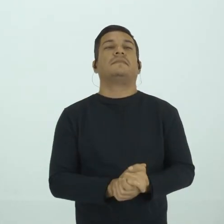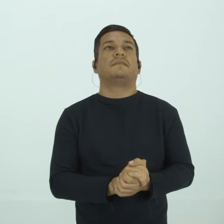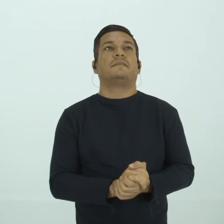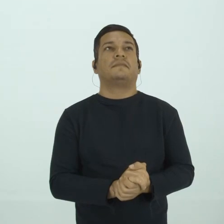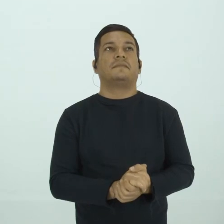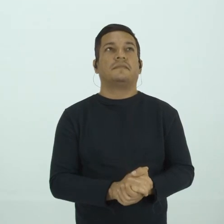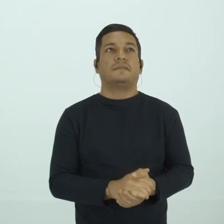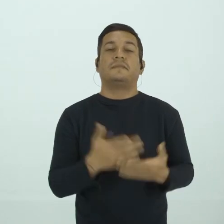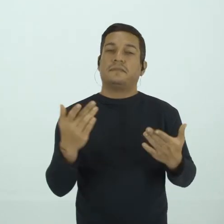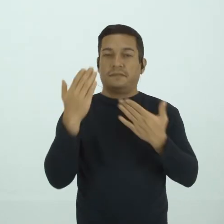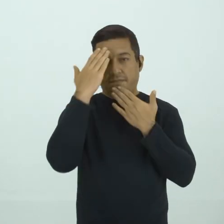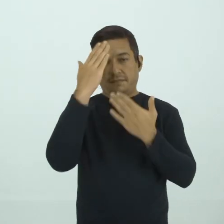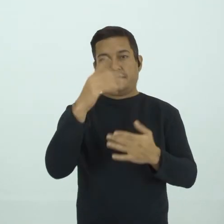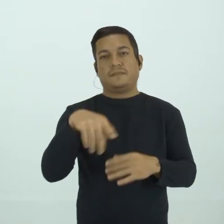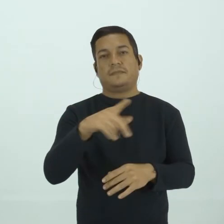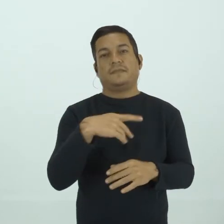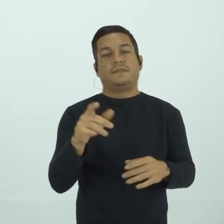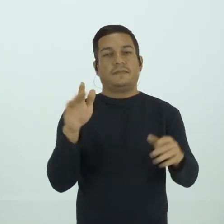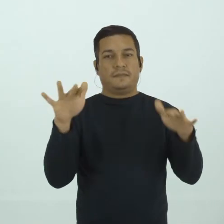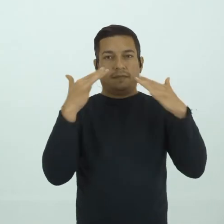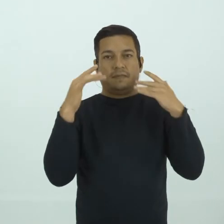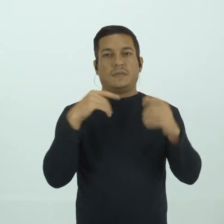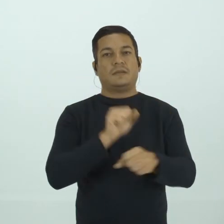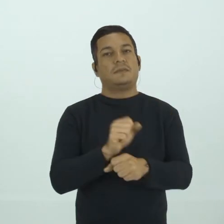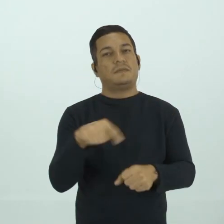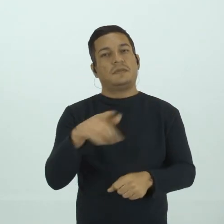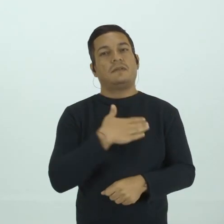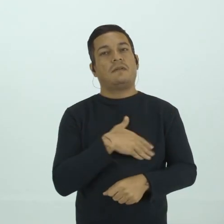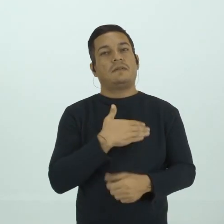Então, eu agradeço a vocês pela atenção, espero que vocês tenham